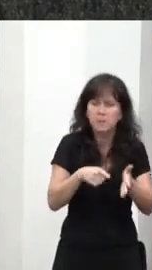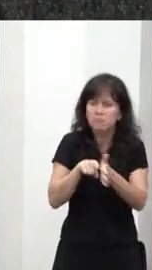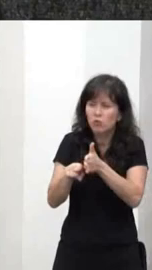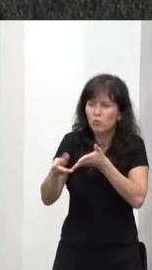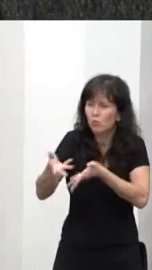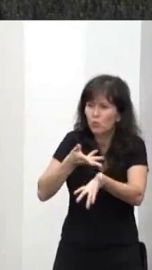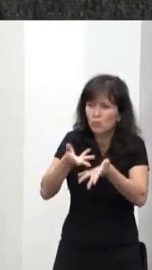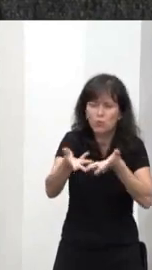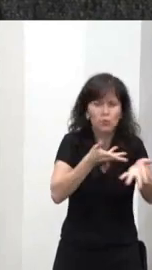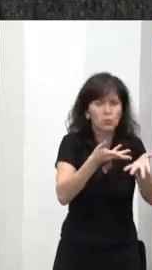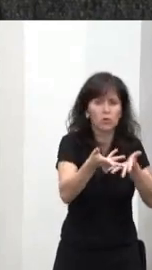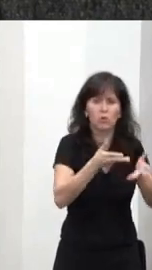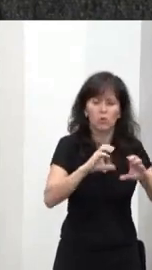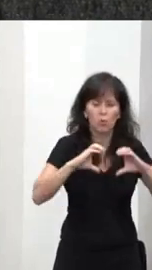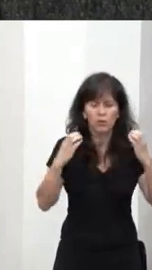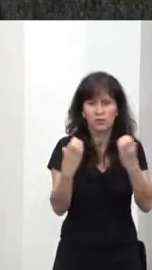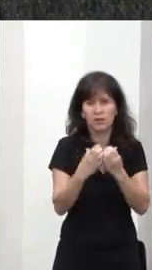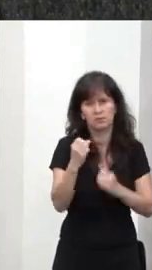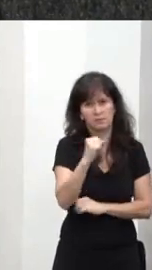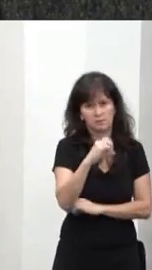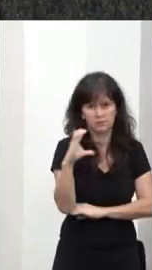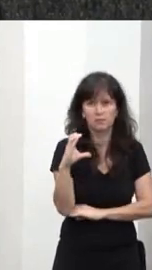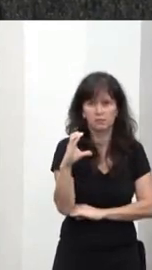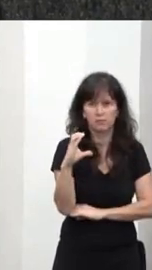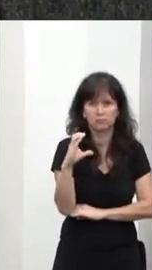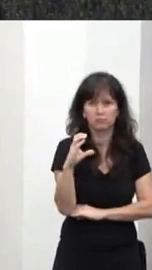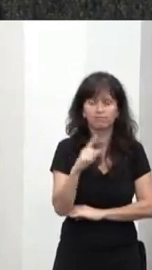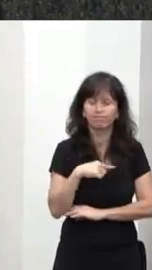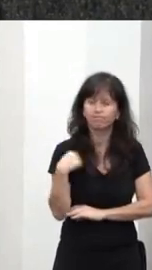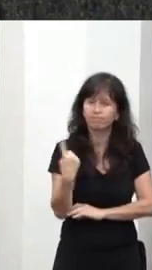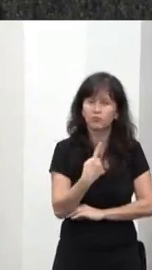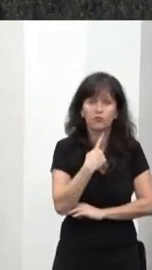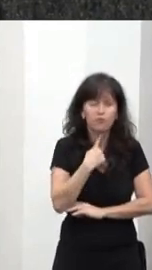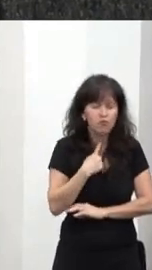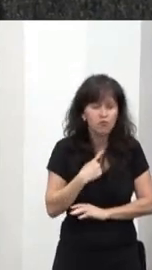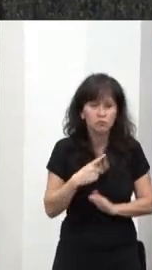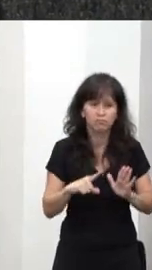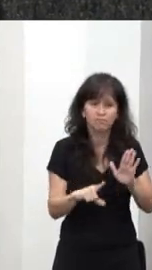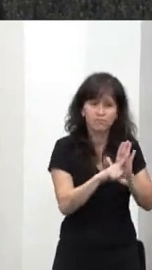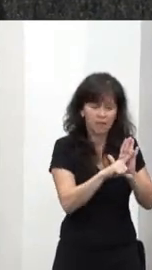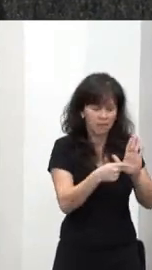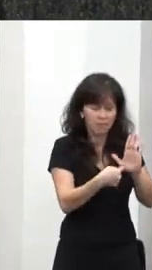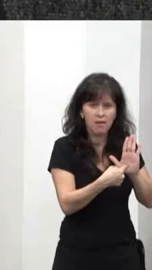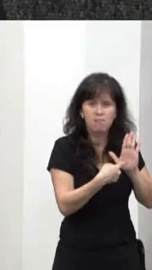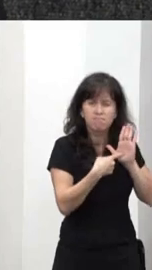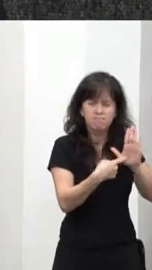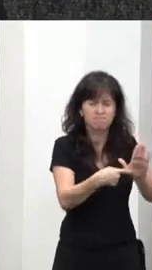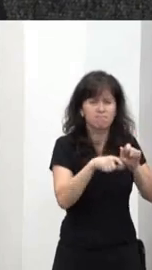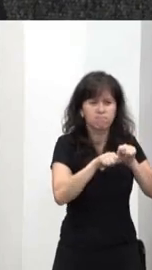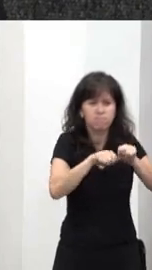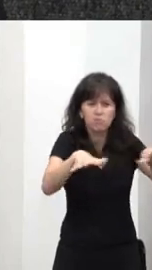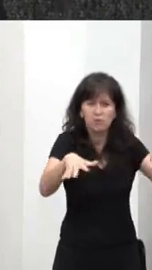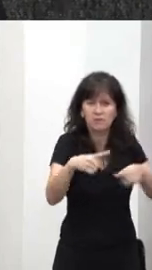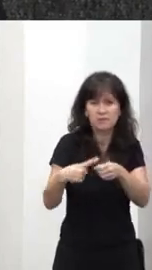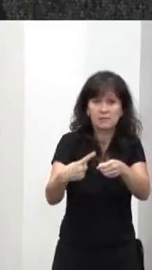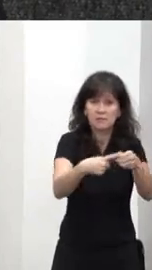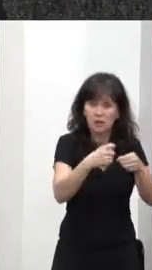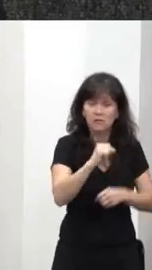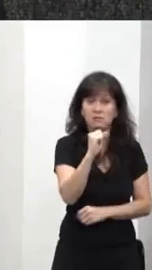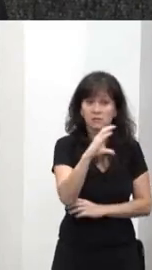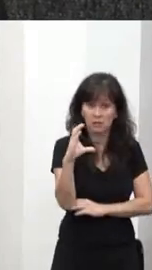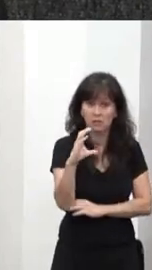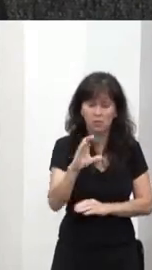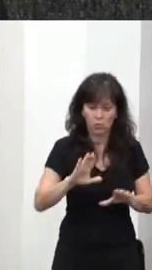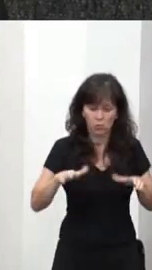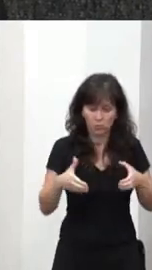à comunidade Catarinense movidos pela vontade de ver essa lei chegando em todas as cidades do Estado o comitê de Santa